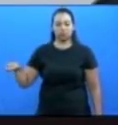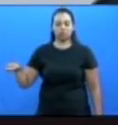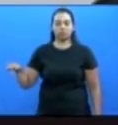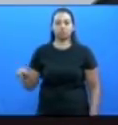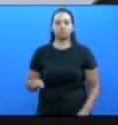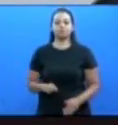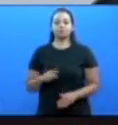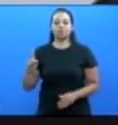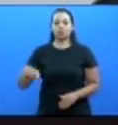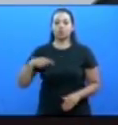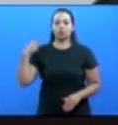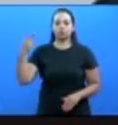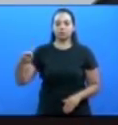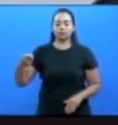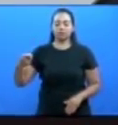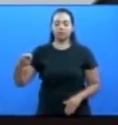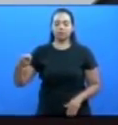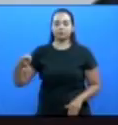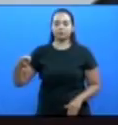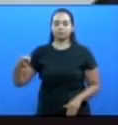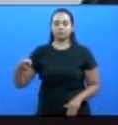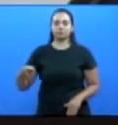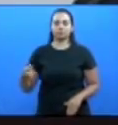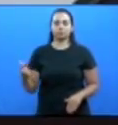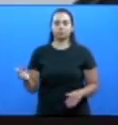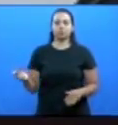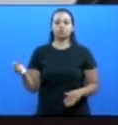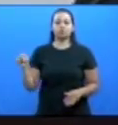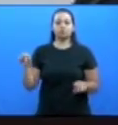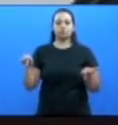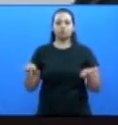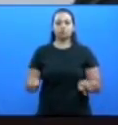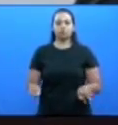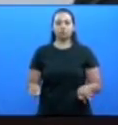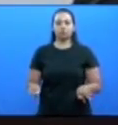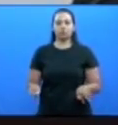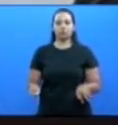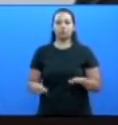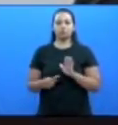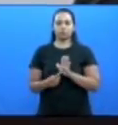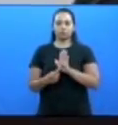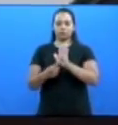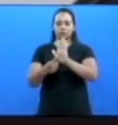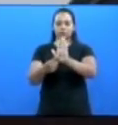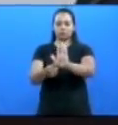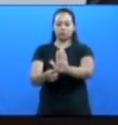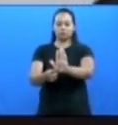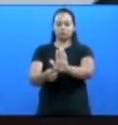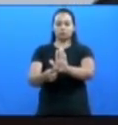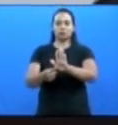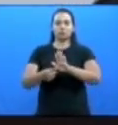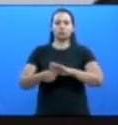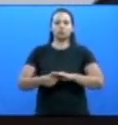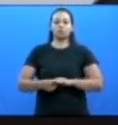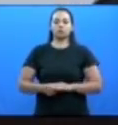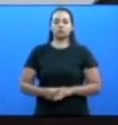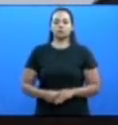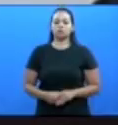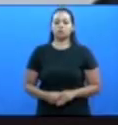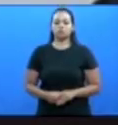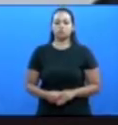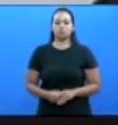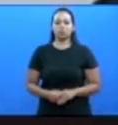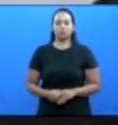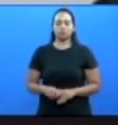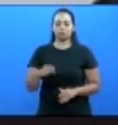explicar, essas são as emendas que estão no final, mas são as emendas apresentadas em audiência pública e apresentadas diretamente à Comissão